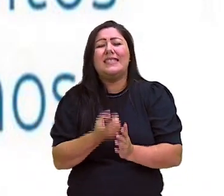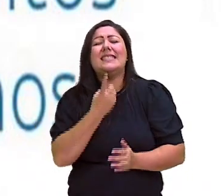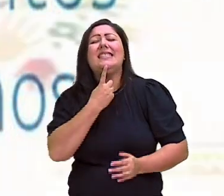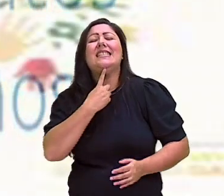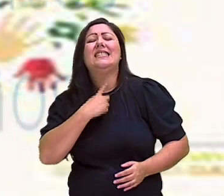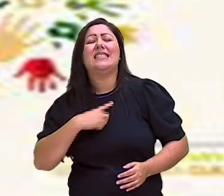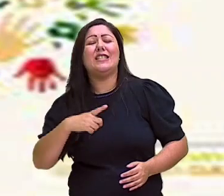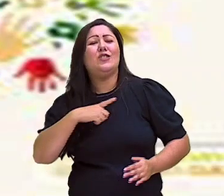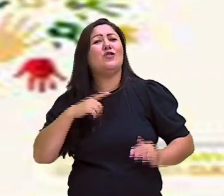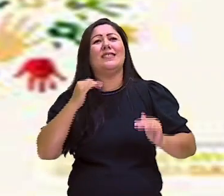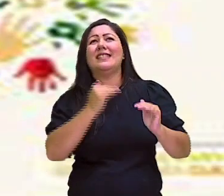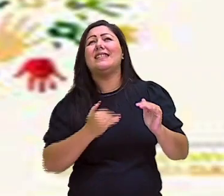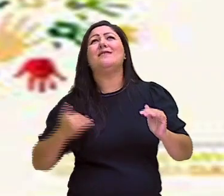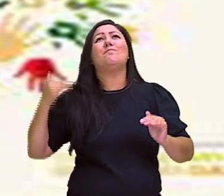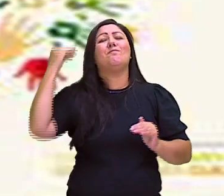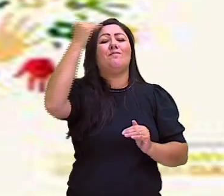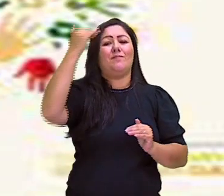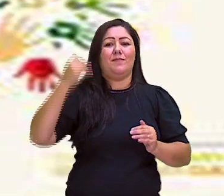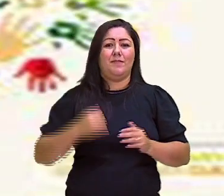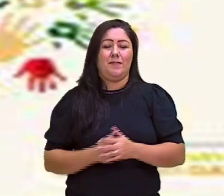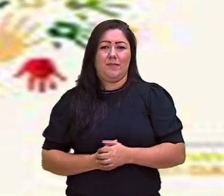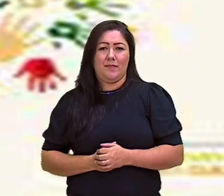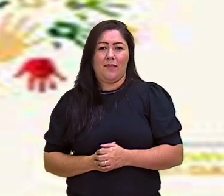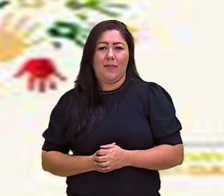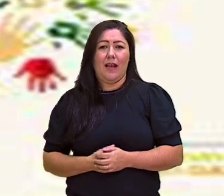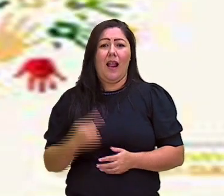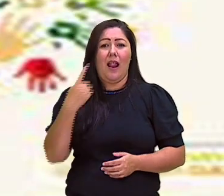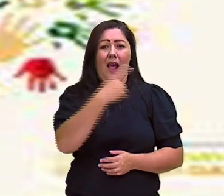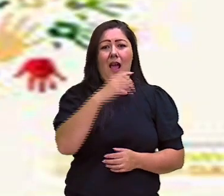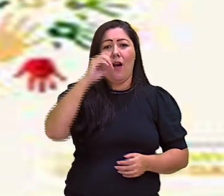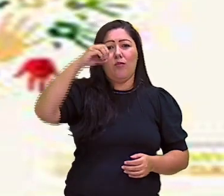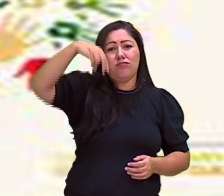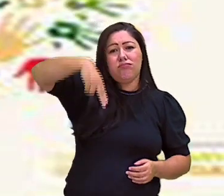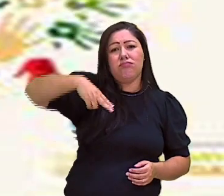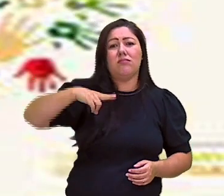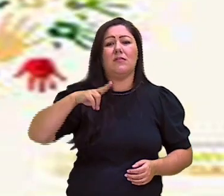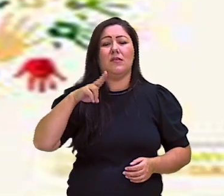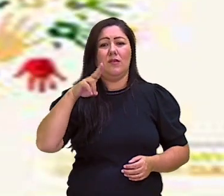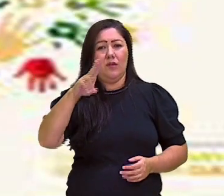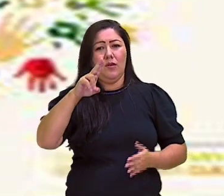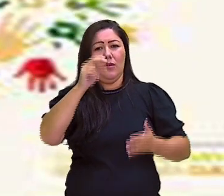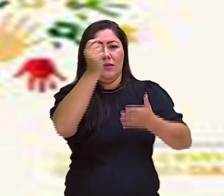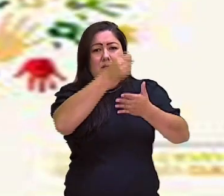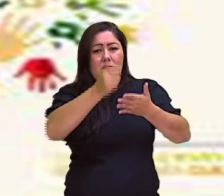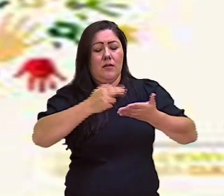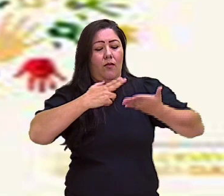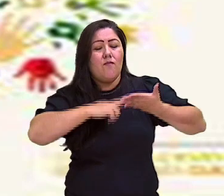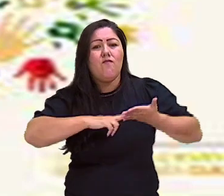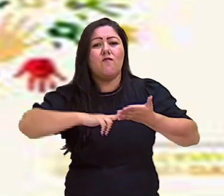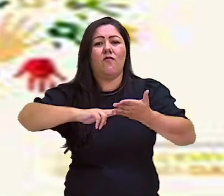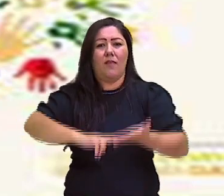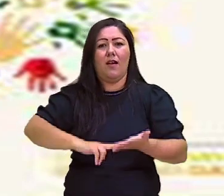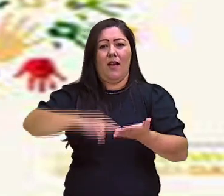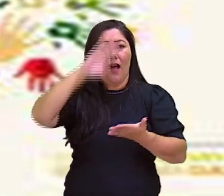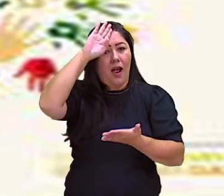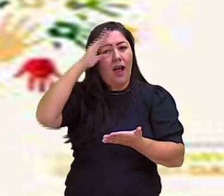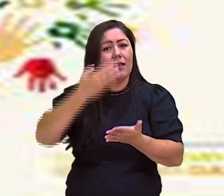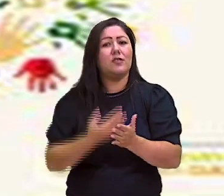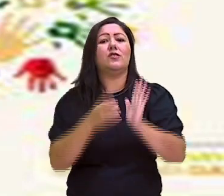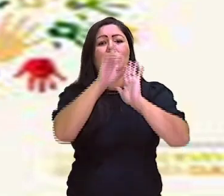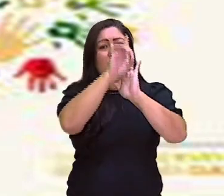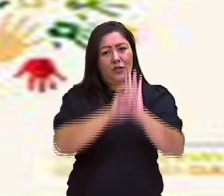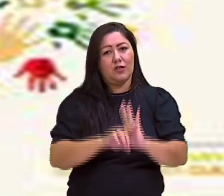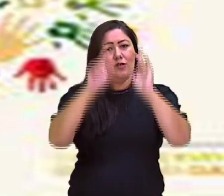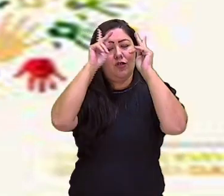Considerando que os povos das Nações Unidas reafirmaram na Carta sua fé nos direitos fundamentais do ser